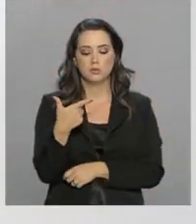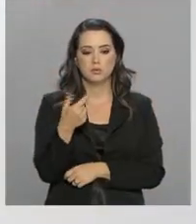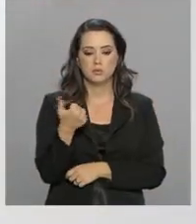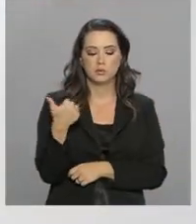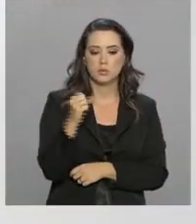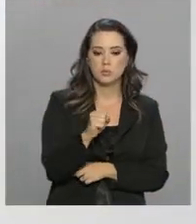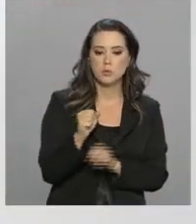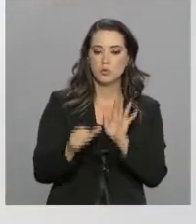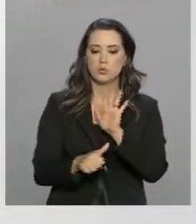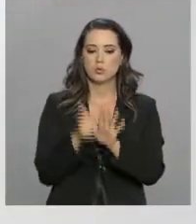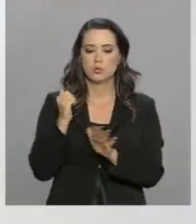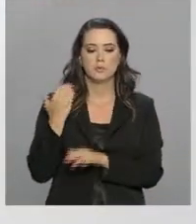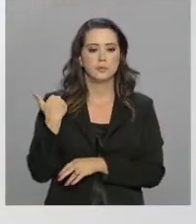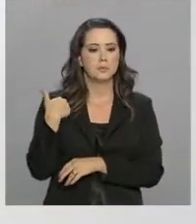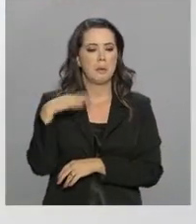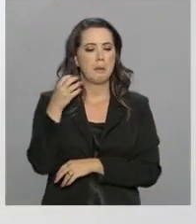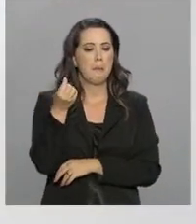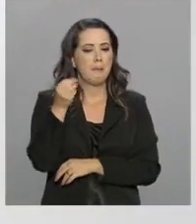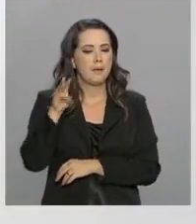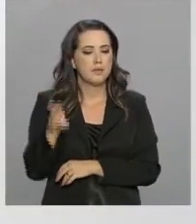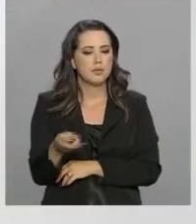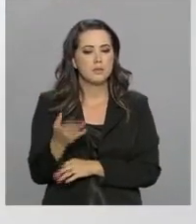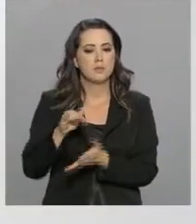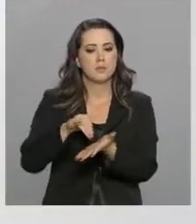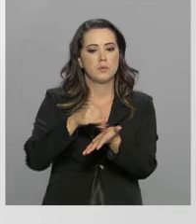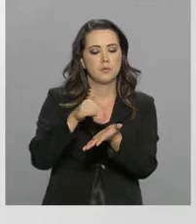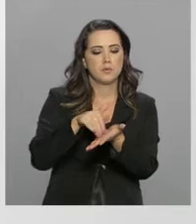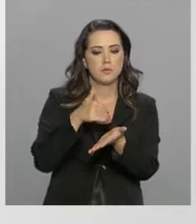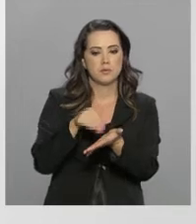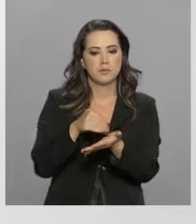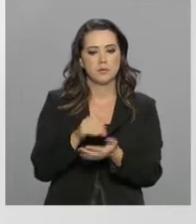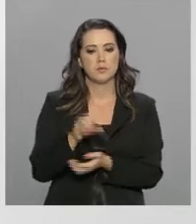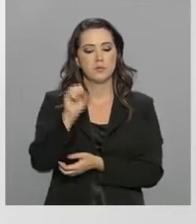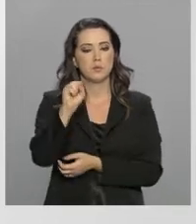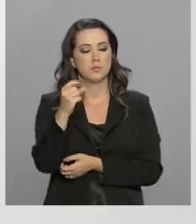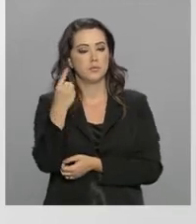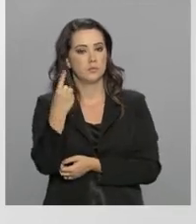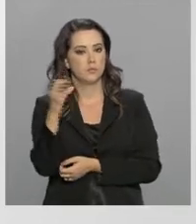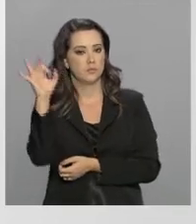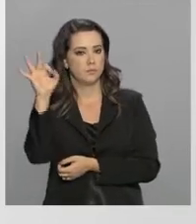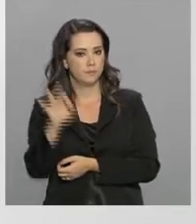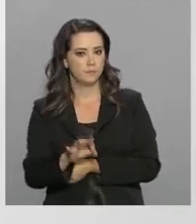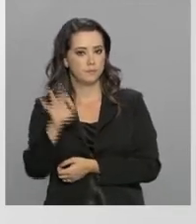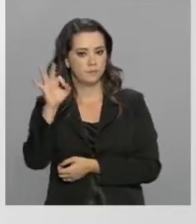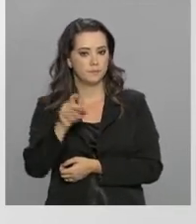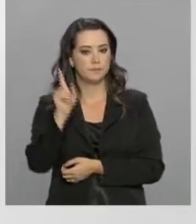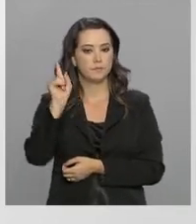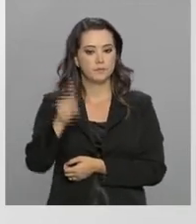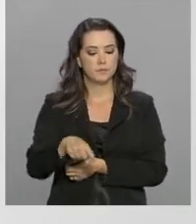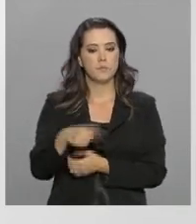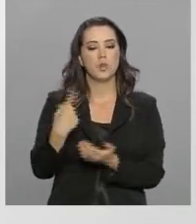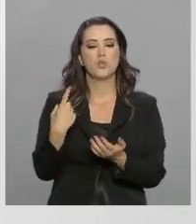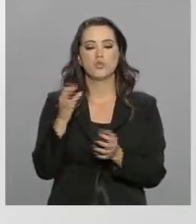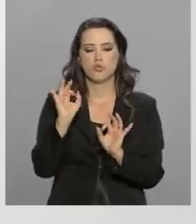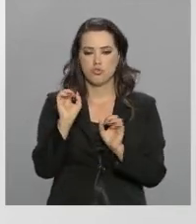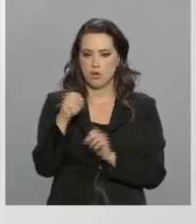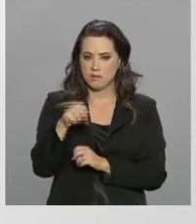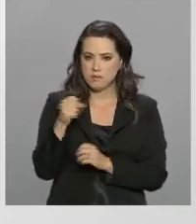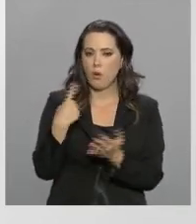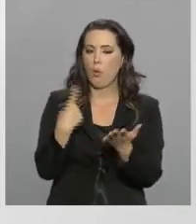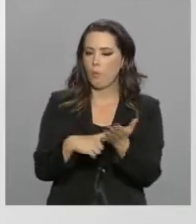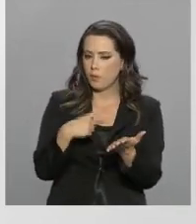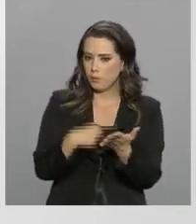enem recebeu mais de 6 milhões e 700 mil inscrições e mais de 81% dos participantes